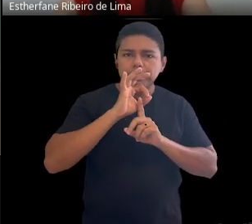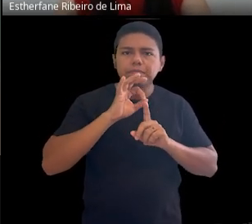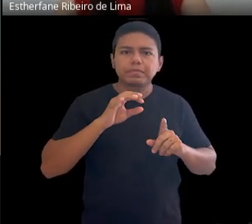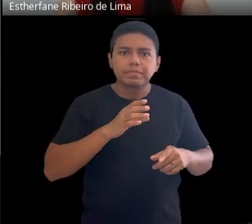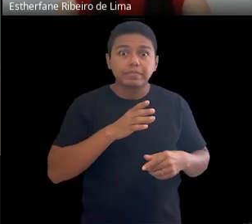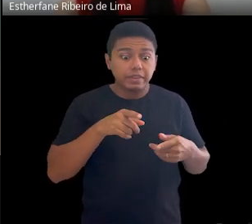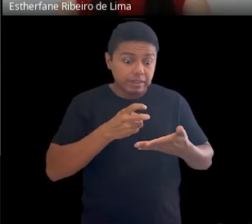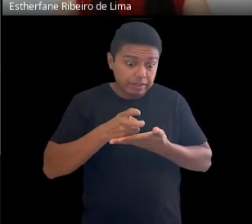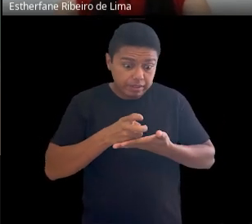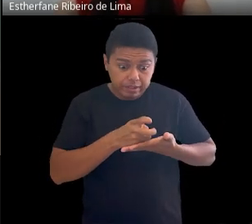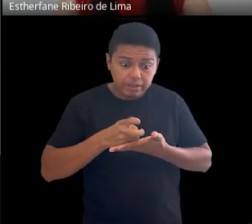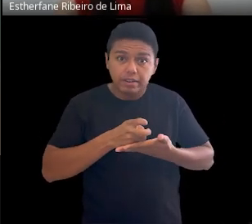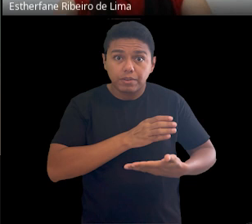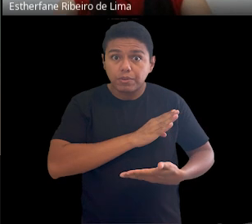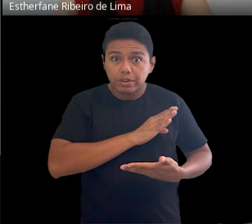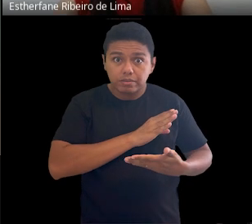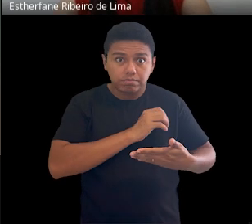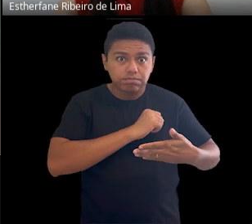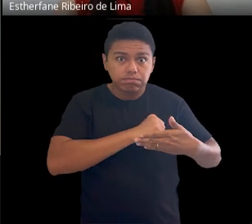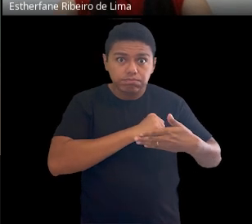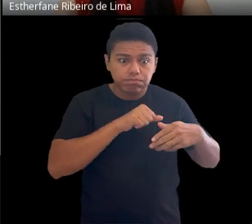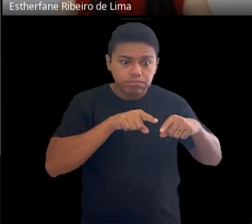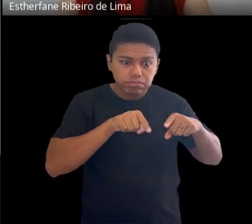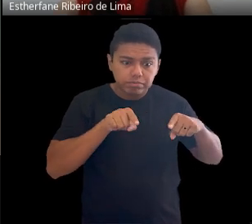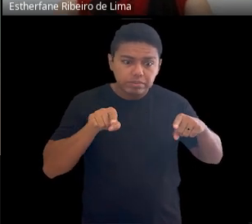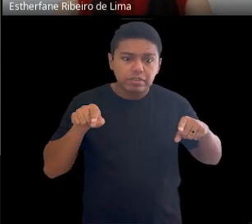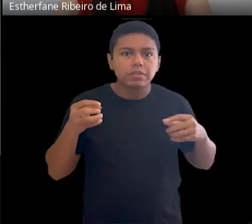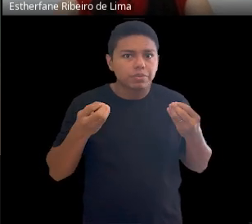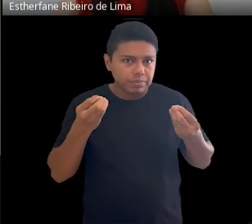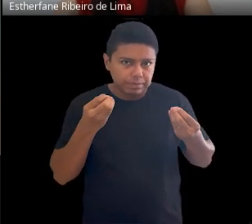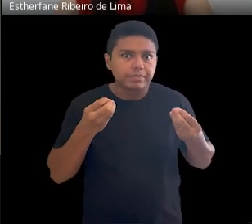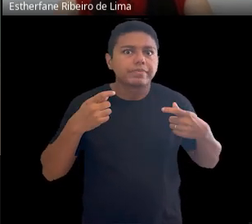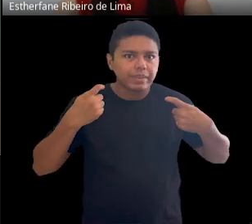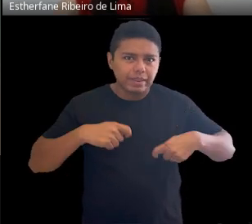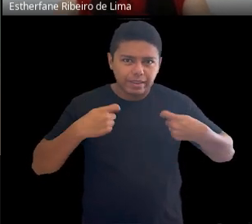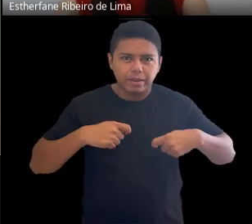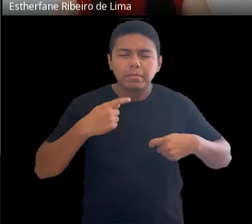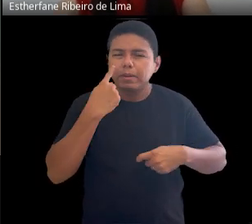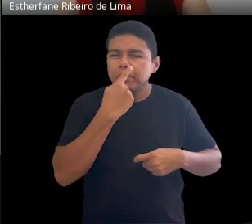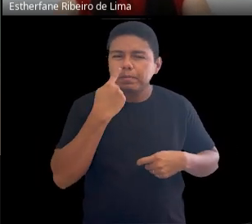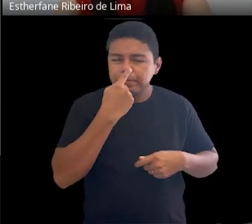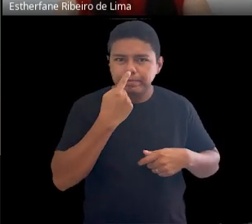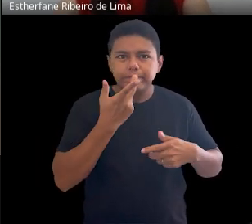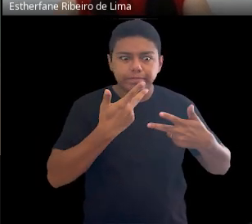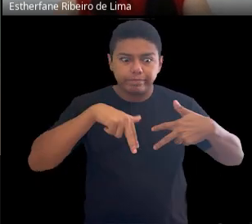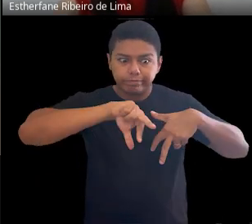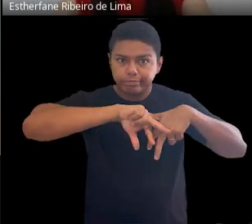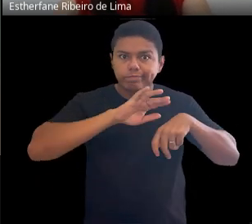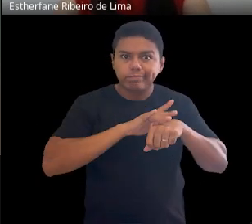para colocar em todas as consultas, e avaliar a cavidade oral. Sabemos que existem algumas patologias na cavidade oral, que